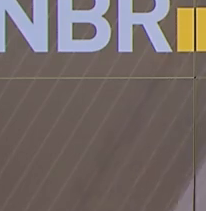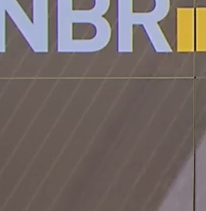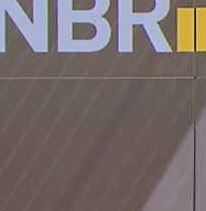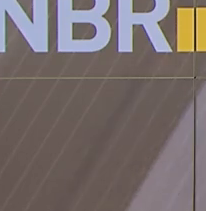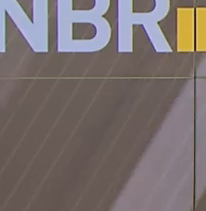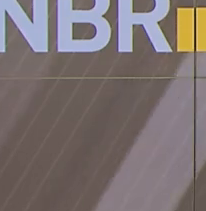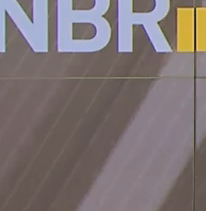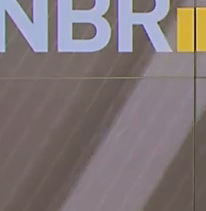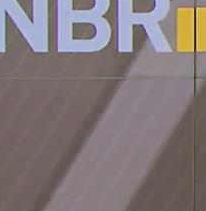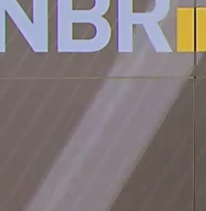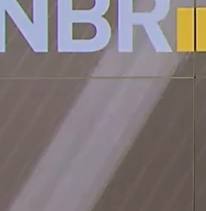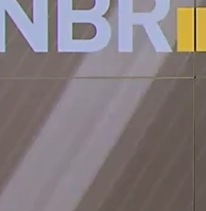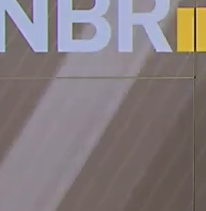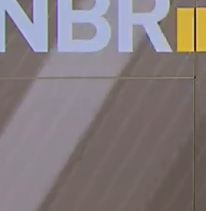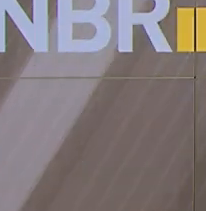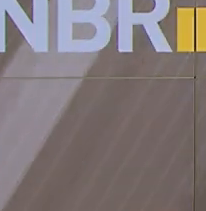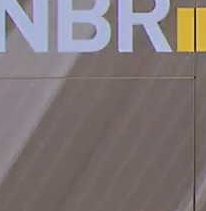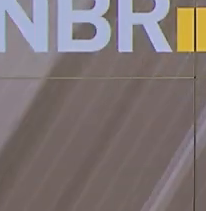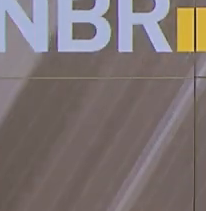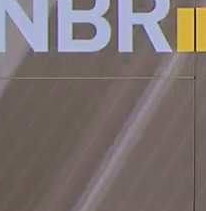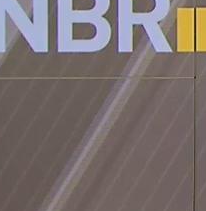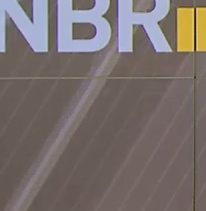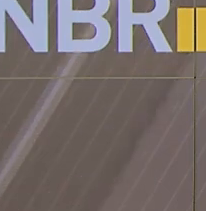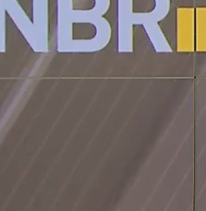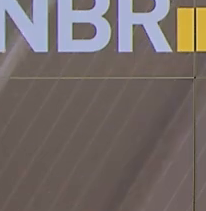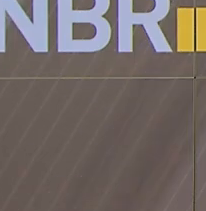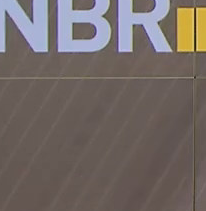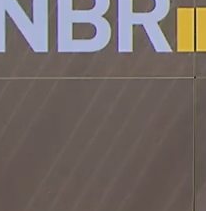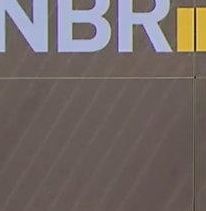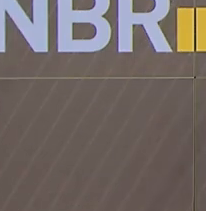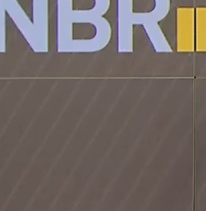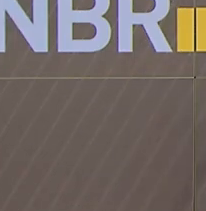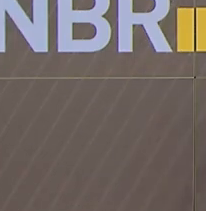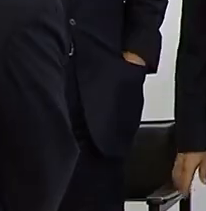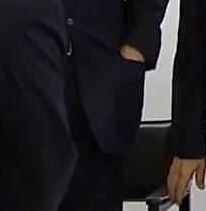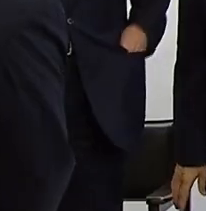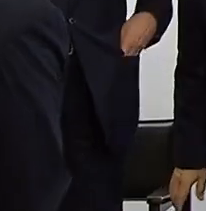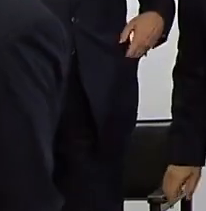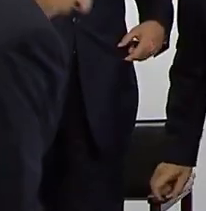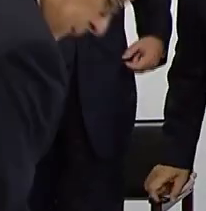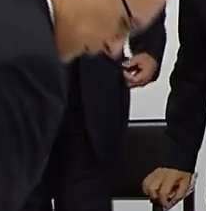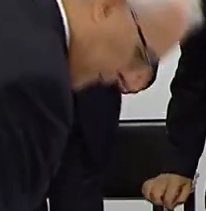cplp que é a comunidade dos Países de Língua Portuguesa vamos